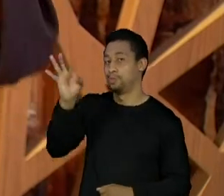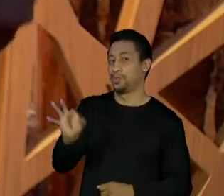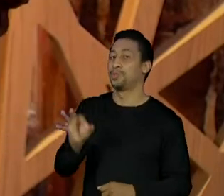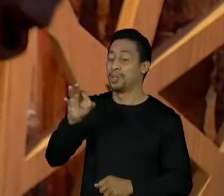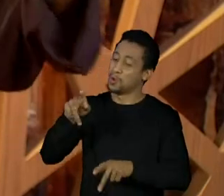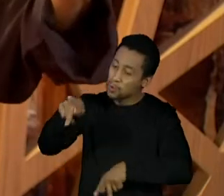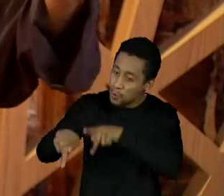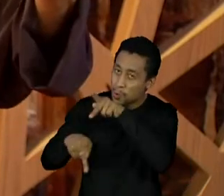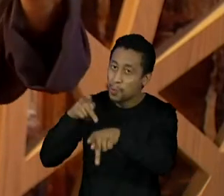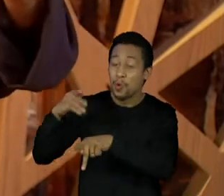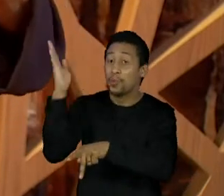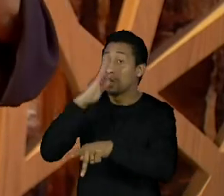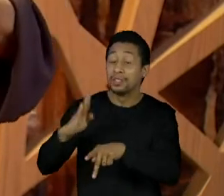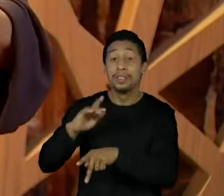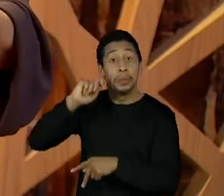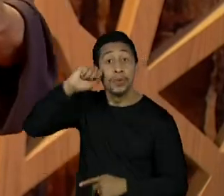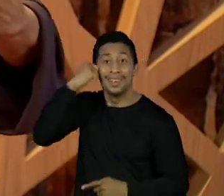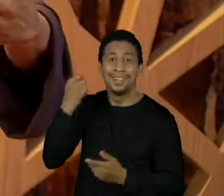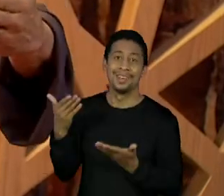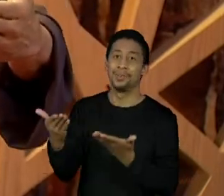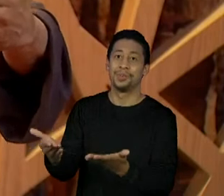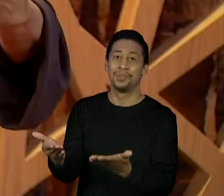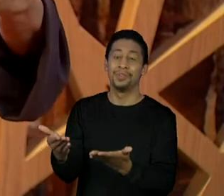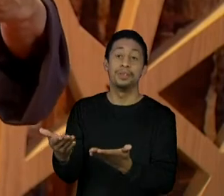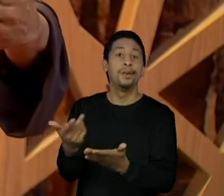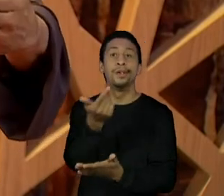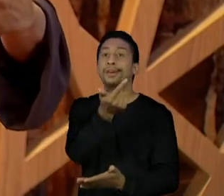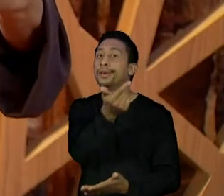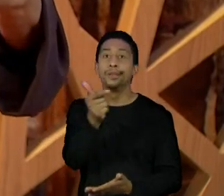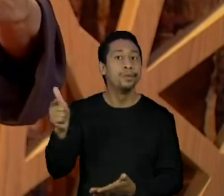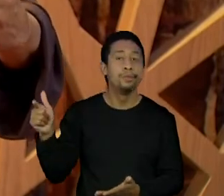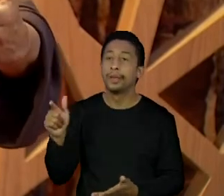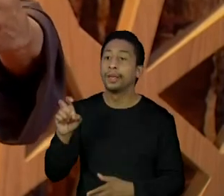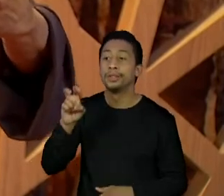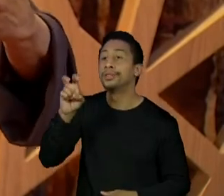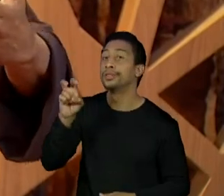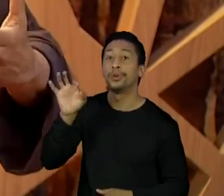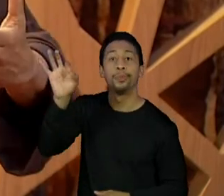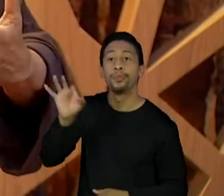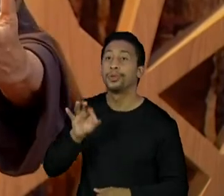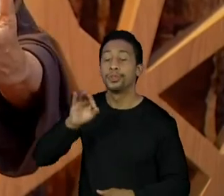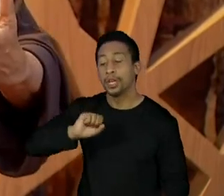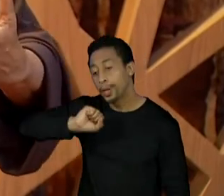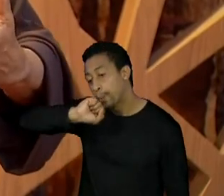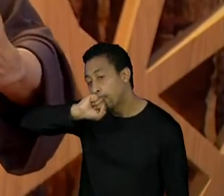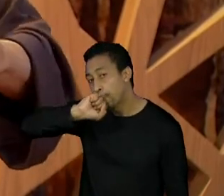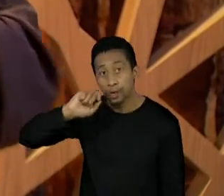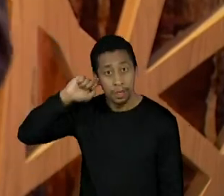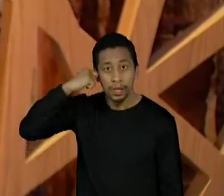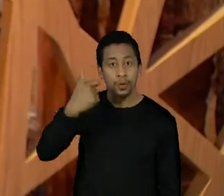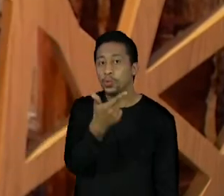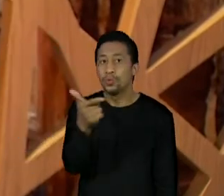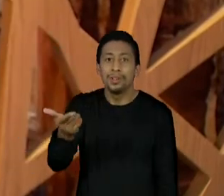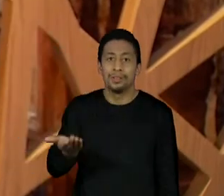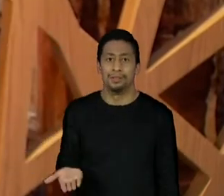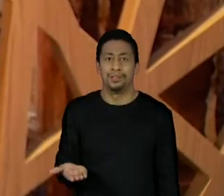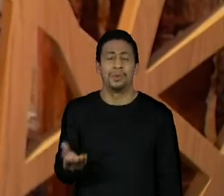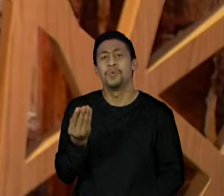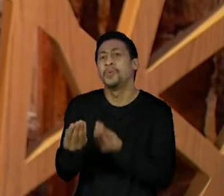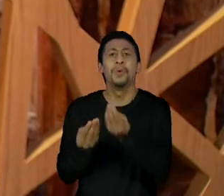56,2% do povo brasileiro e não temos 5% de bispos negros. Ou seja,